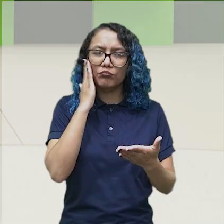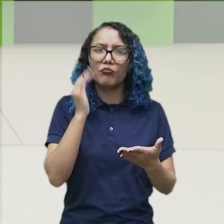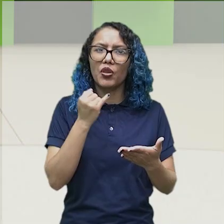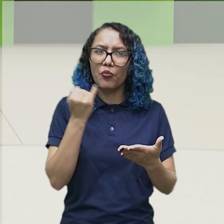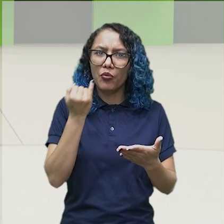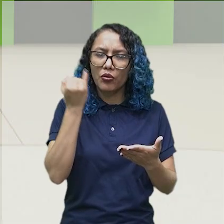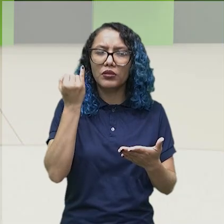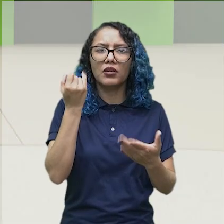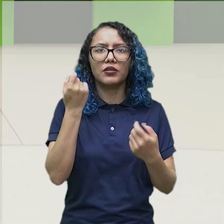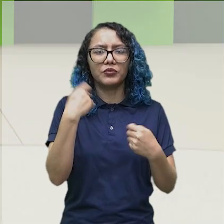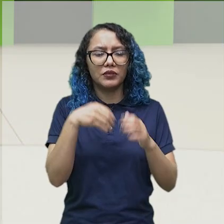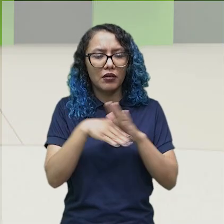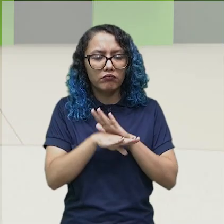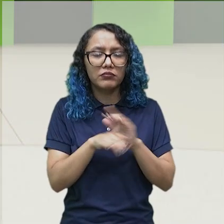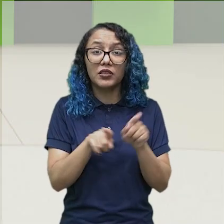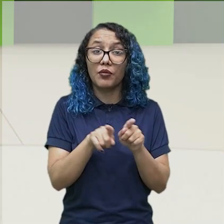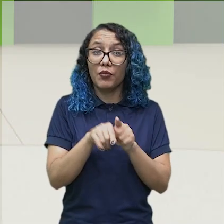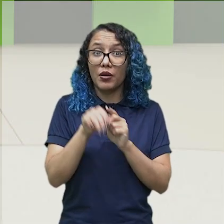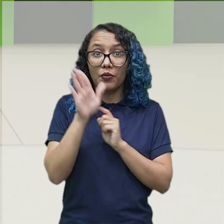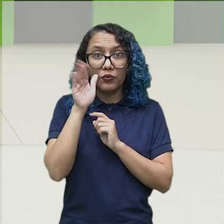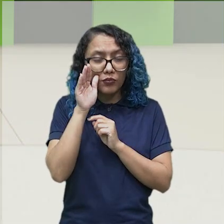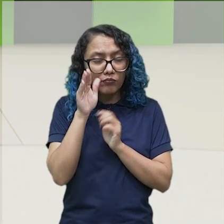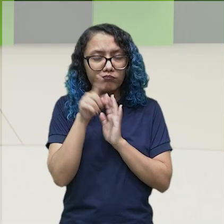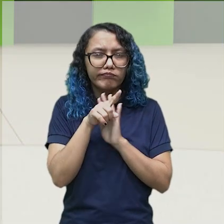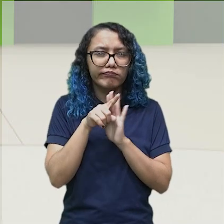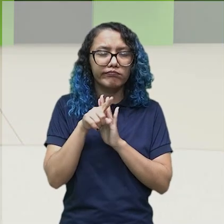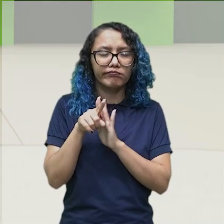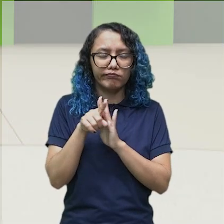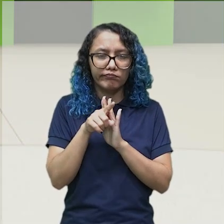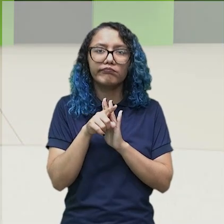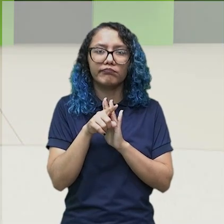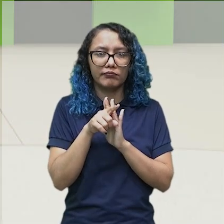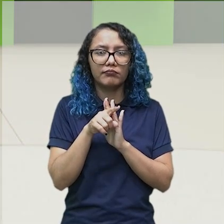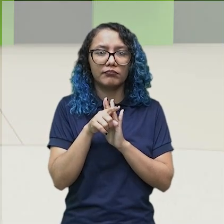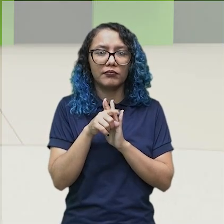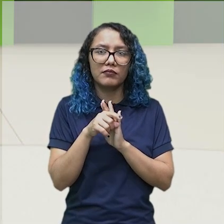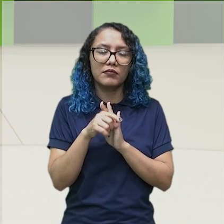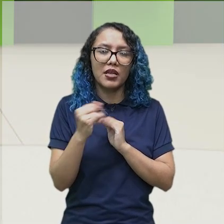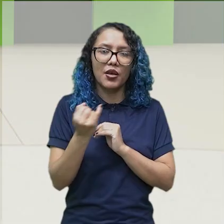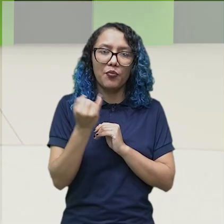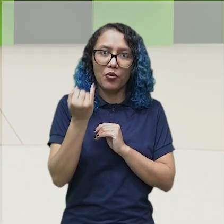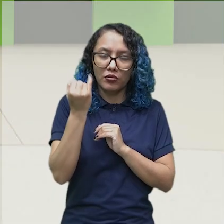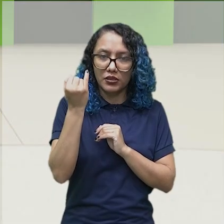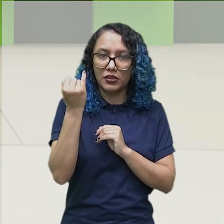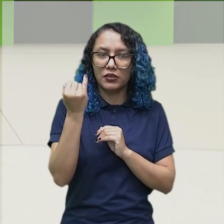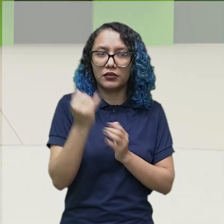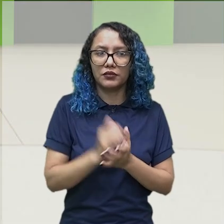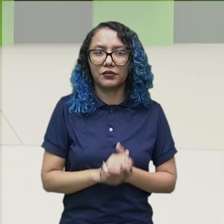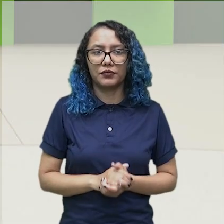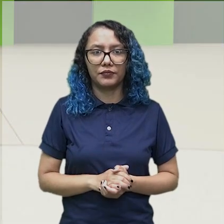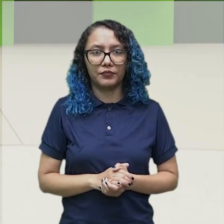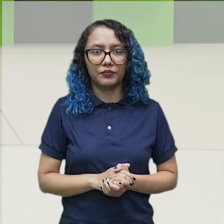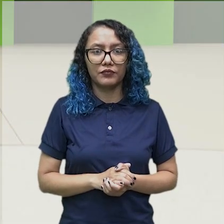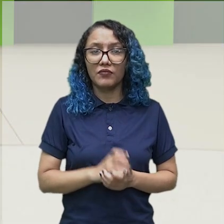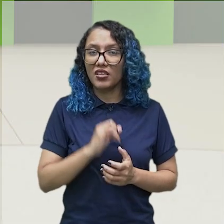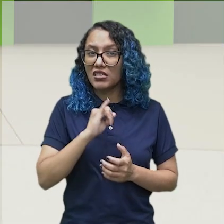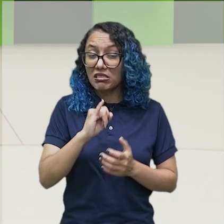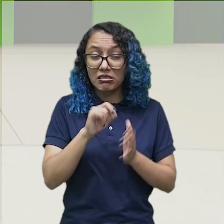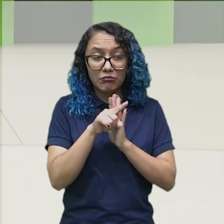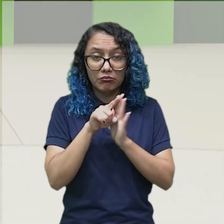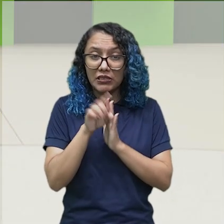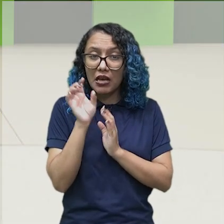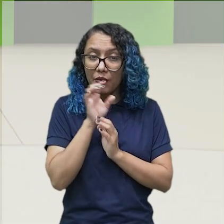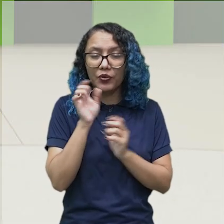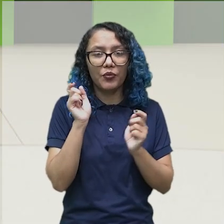costume e também é um pouco de curiosidade, né? Você pesquisa um pouquinho, né? Faz uma busca rápida, você consegue fazer a leitura